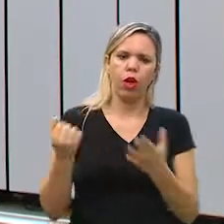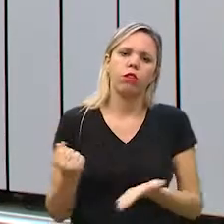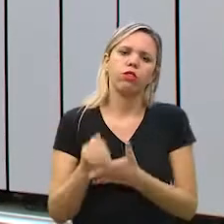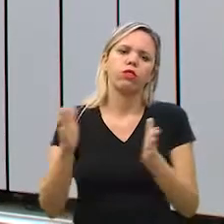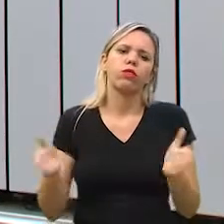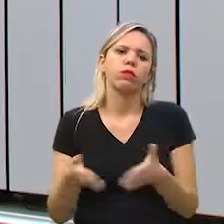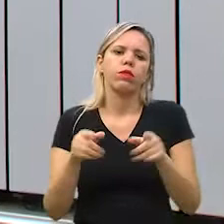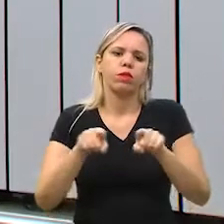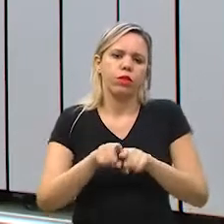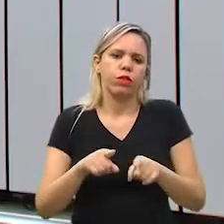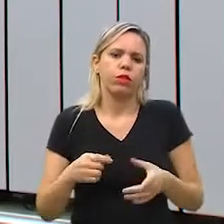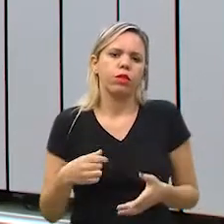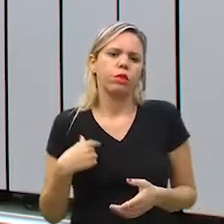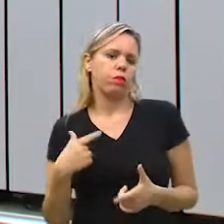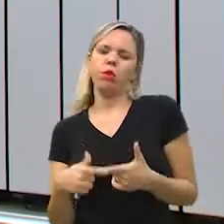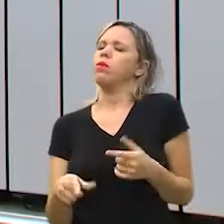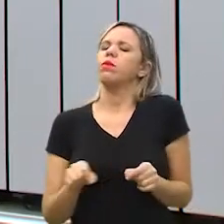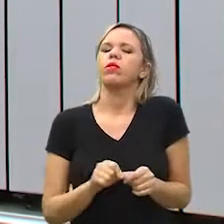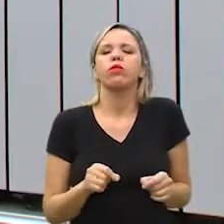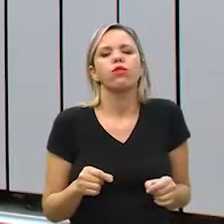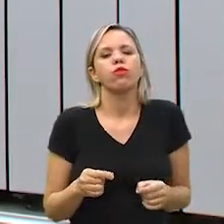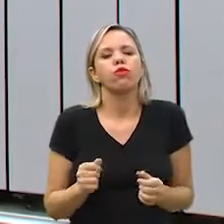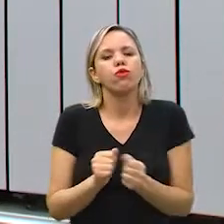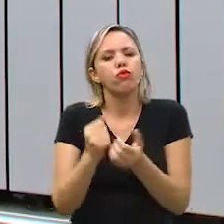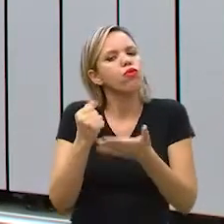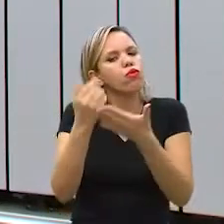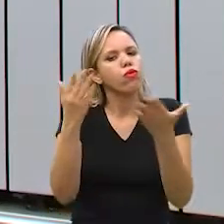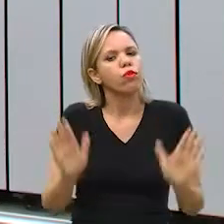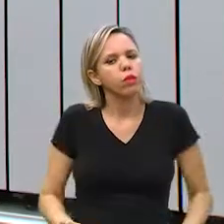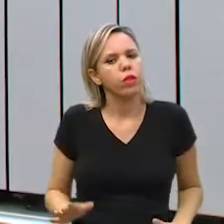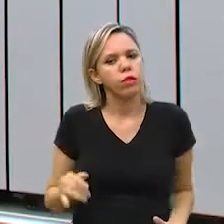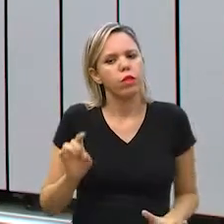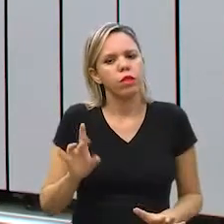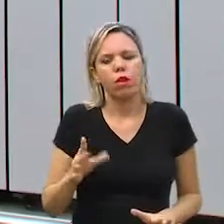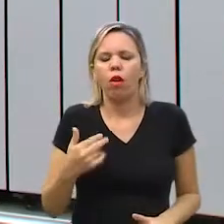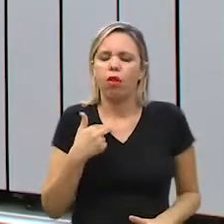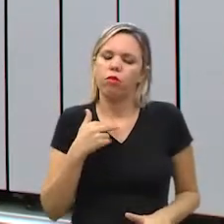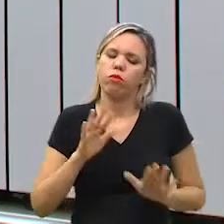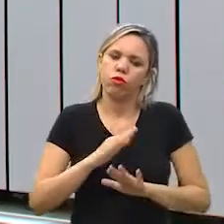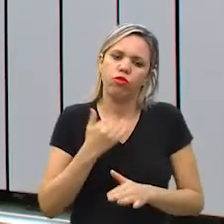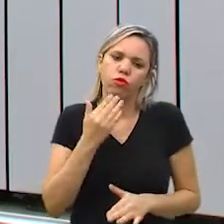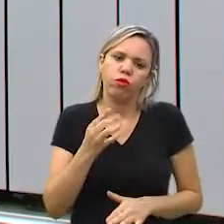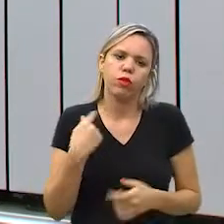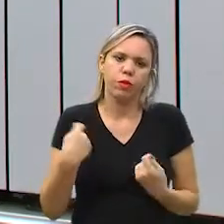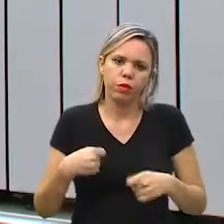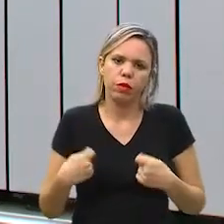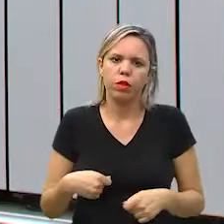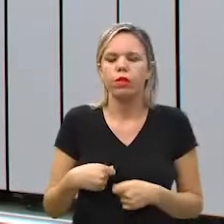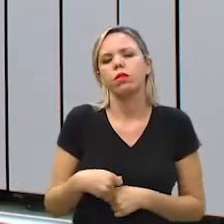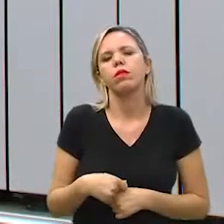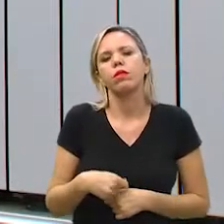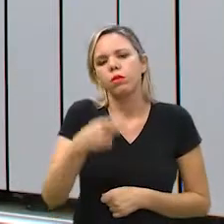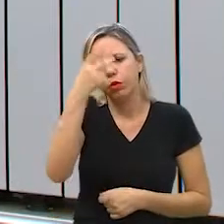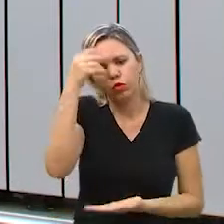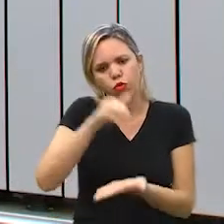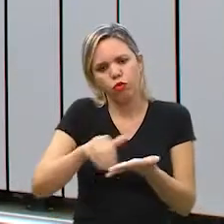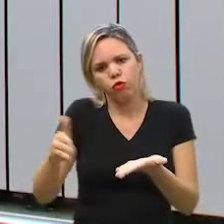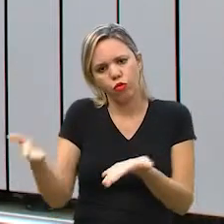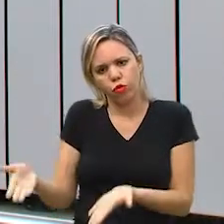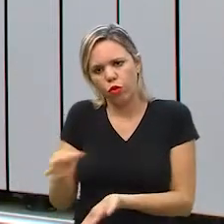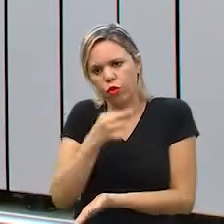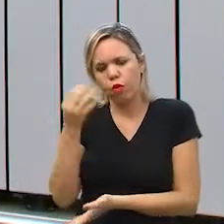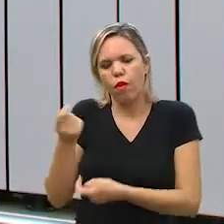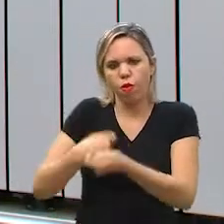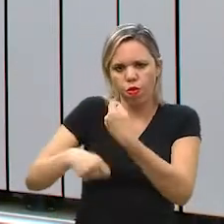tem a questão social para lhe ajuda, mas isso só não basta. Ainda vamos precisar do mestre, nosso secretário